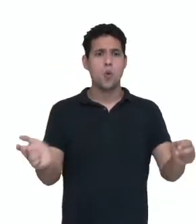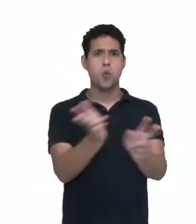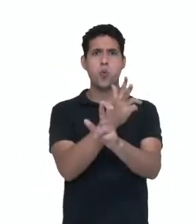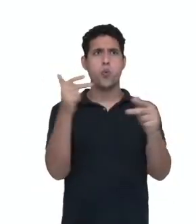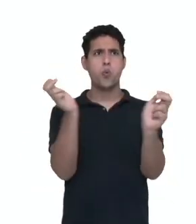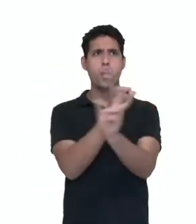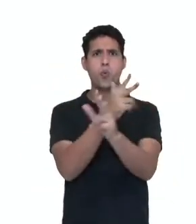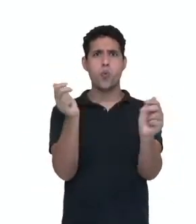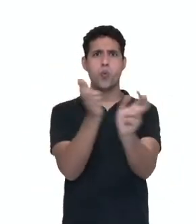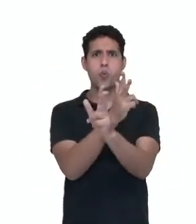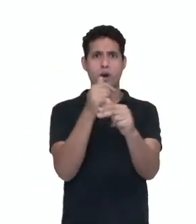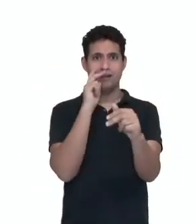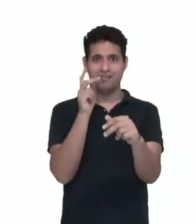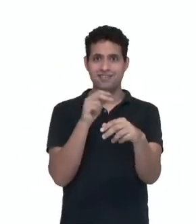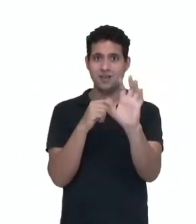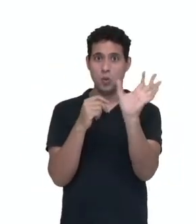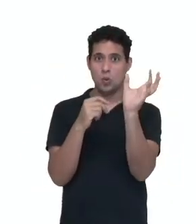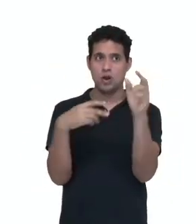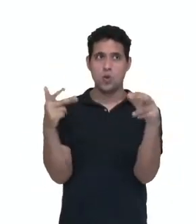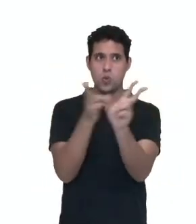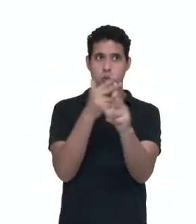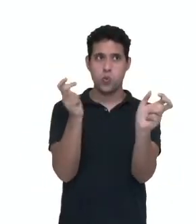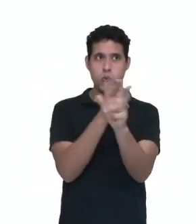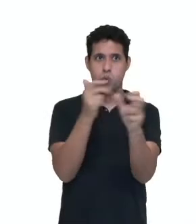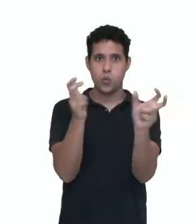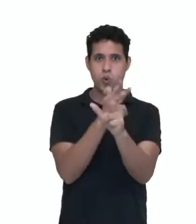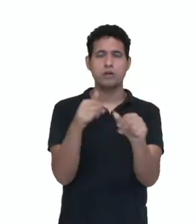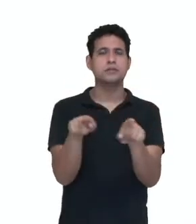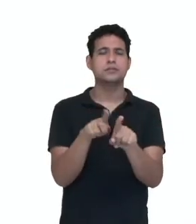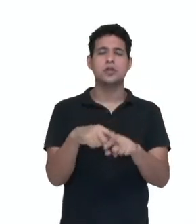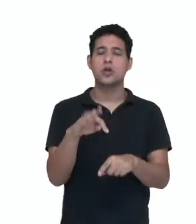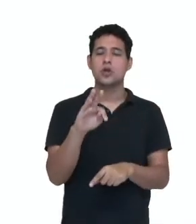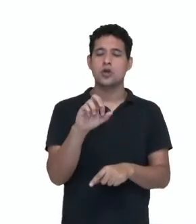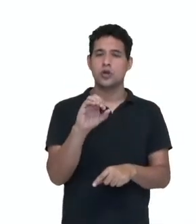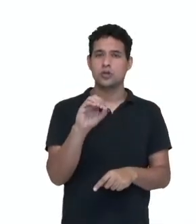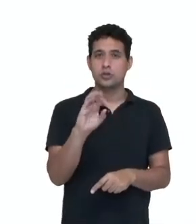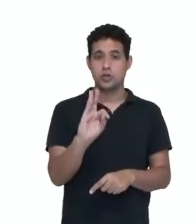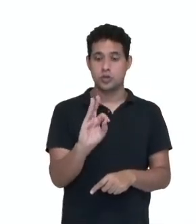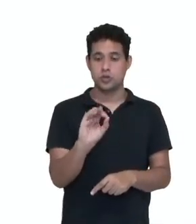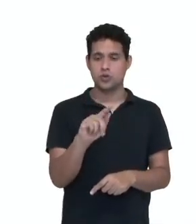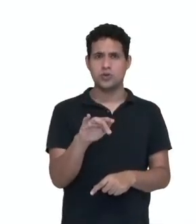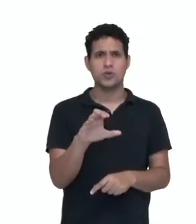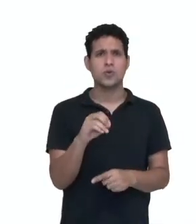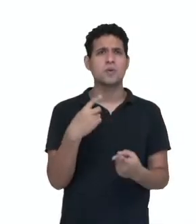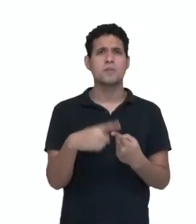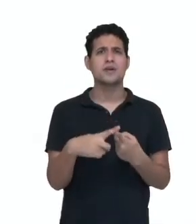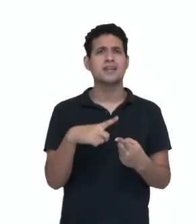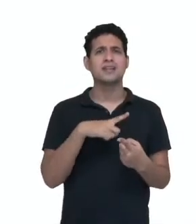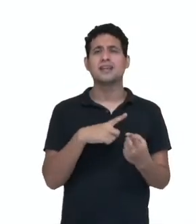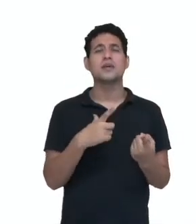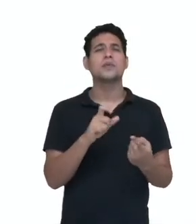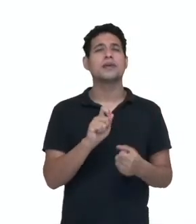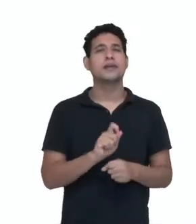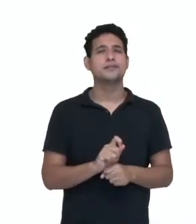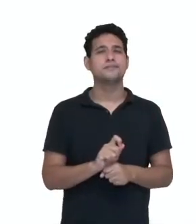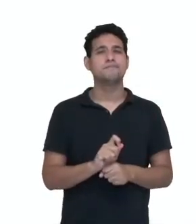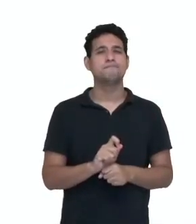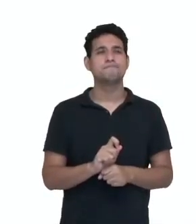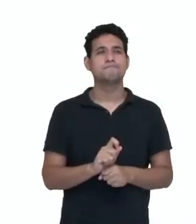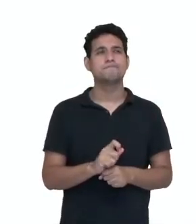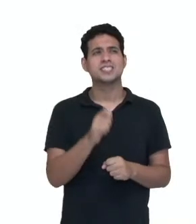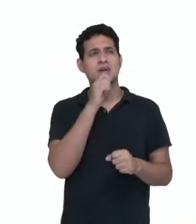vento muito forte. Tóquio também está ameaçada por tifones